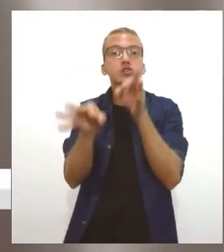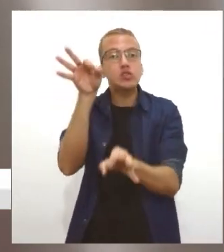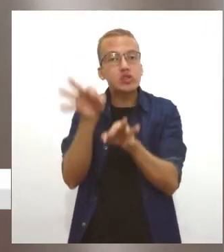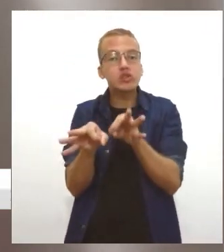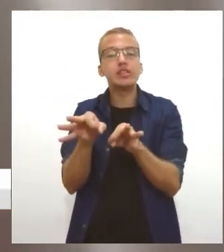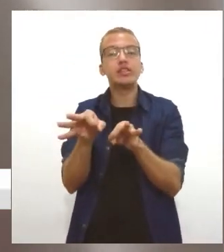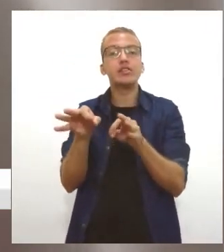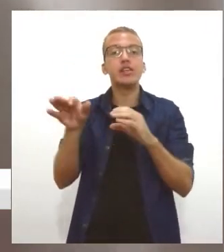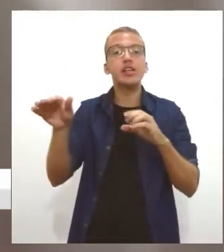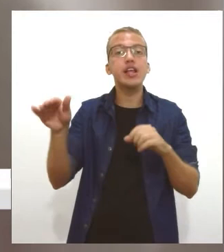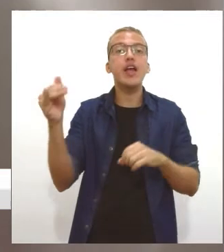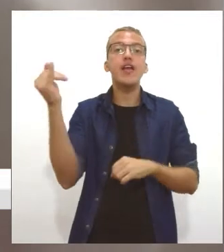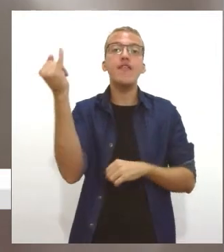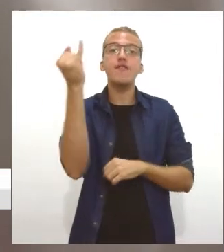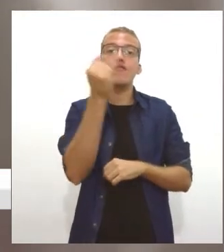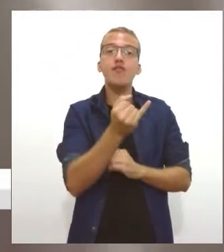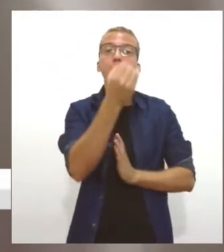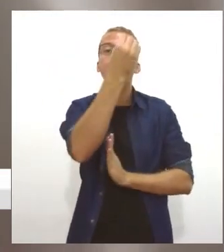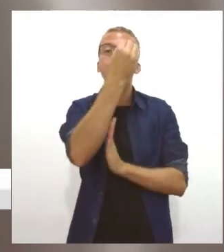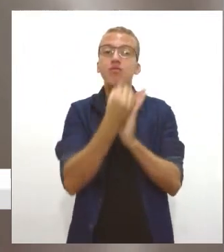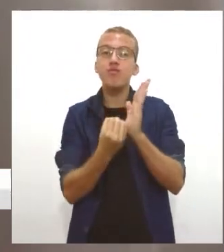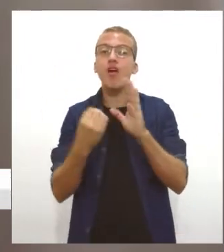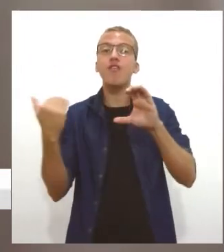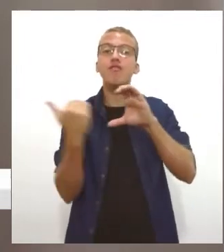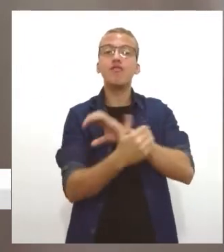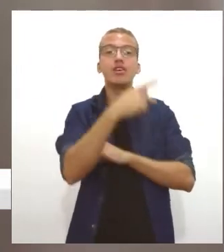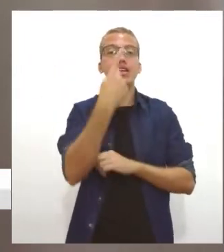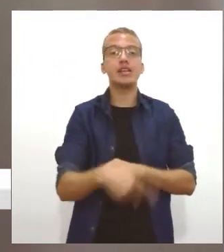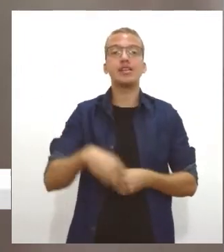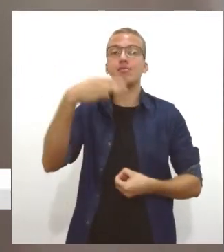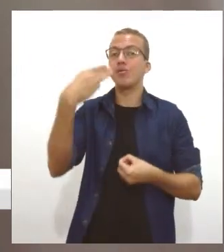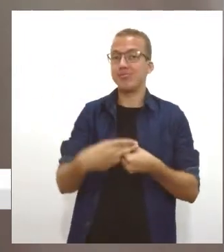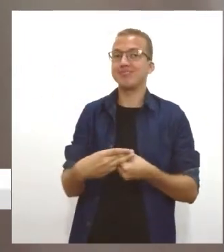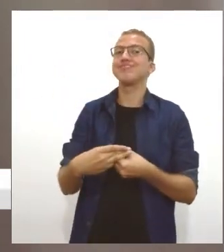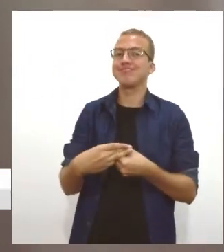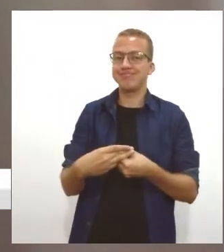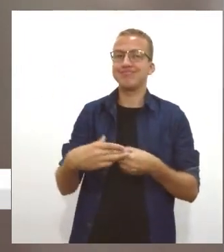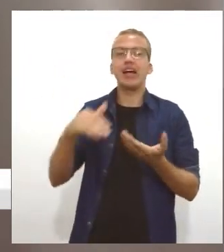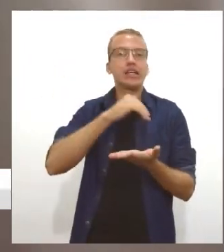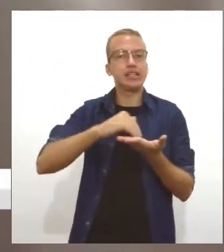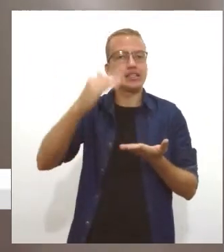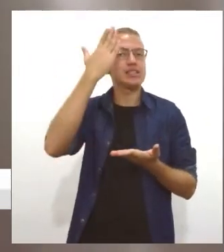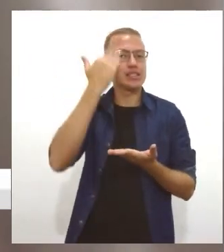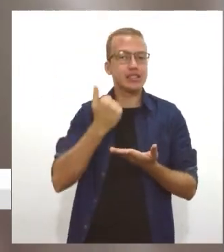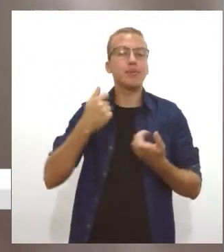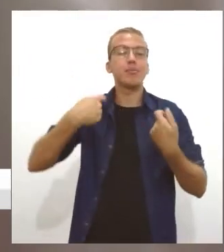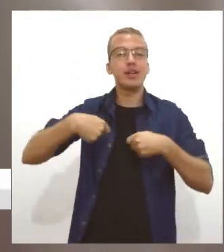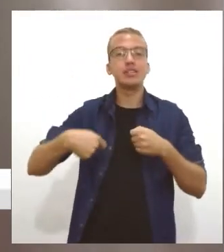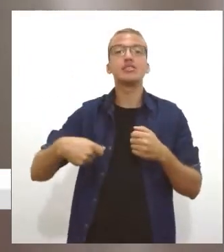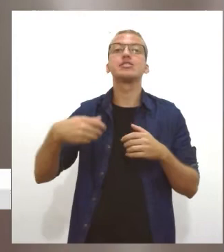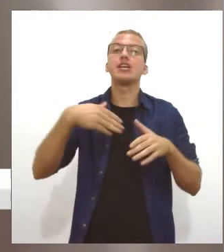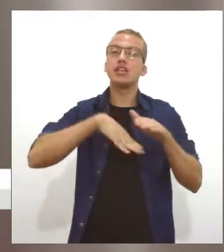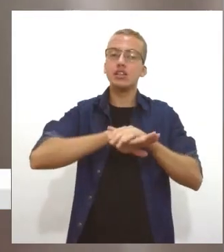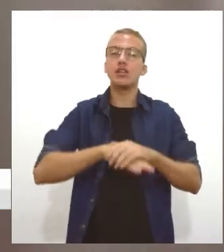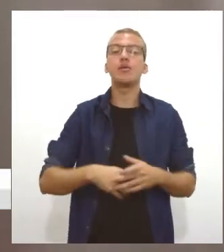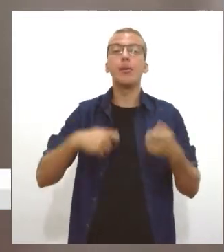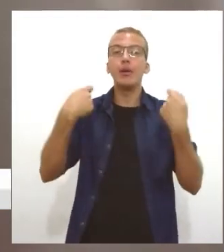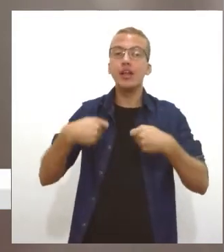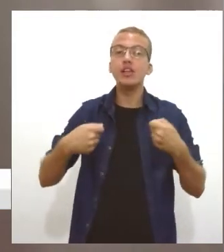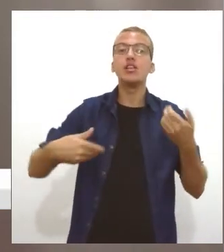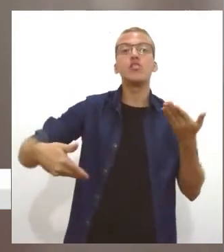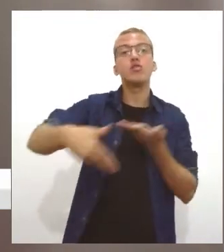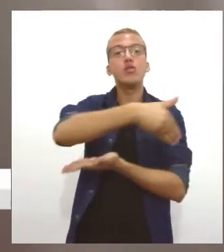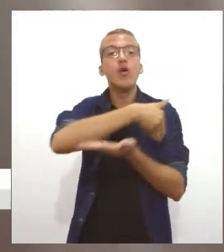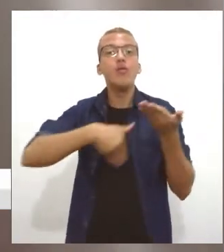sabe, este ofício para que o município. Então, a necessidade ela é muito grande de que haja um fortalecimento dessa rede. Hoje, em Aracaju,